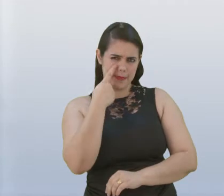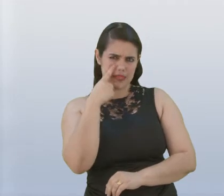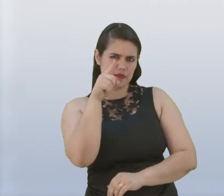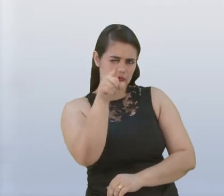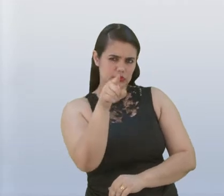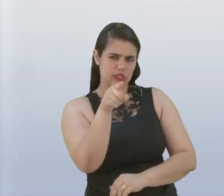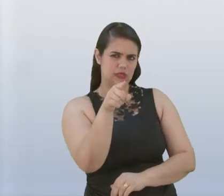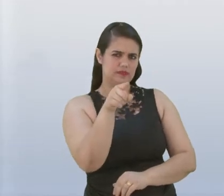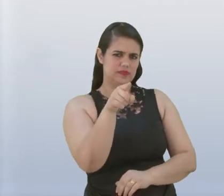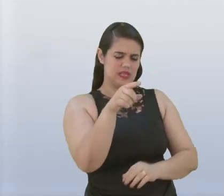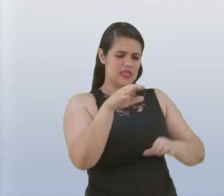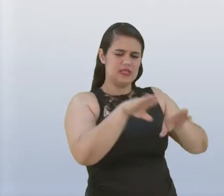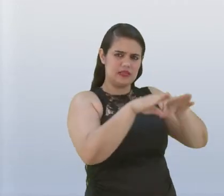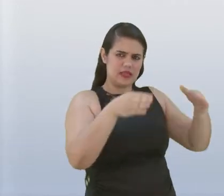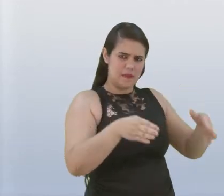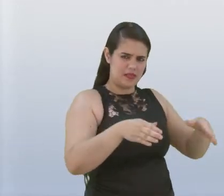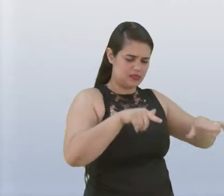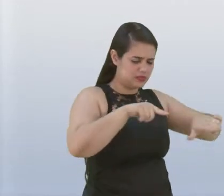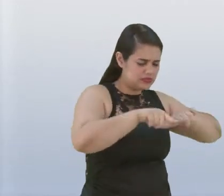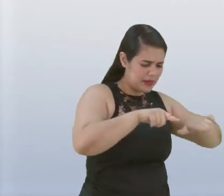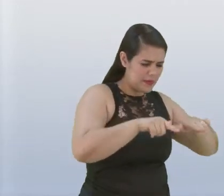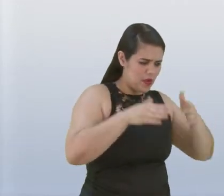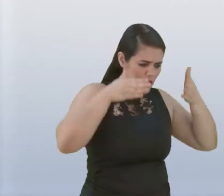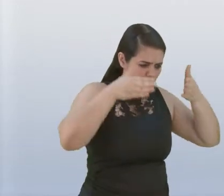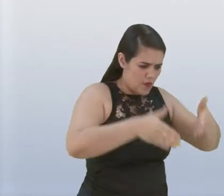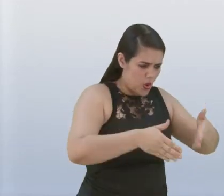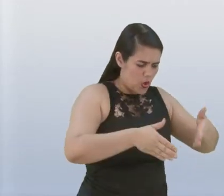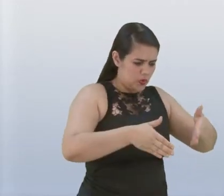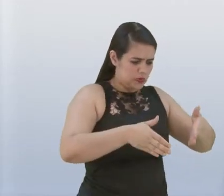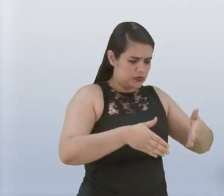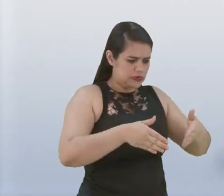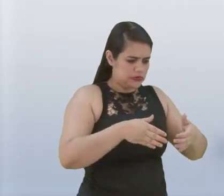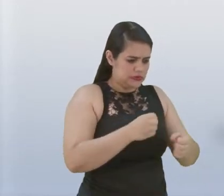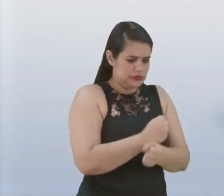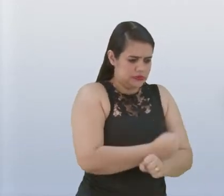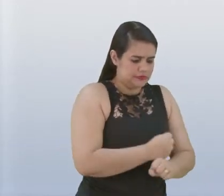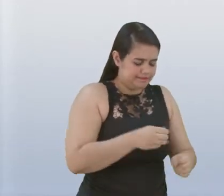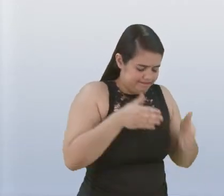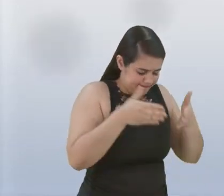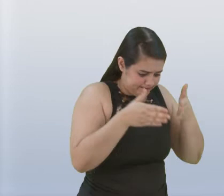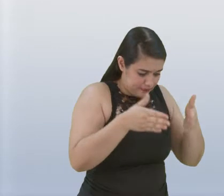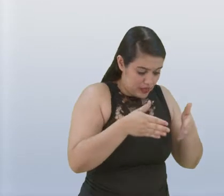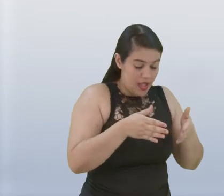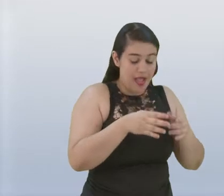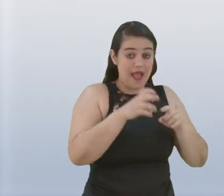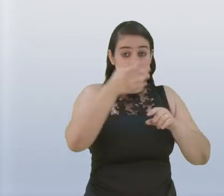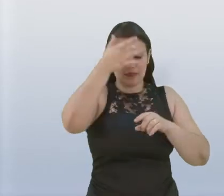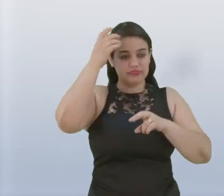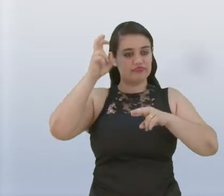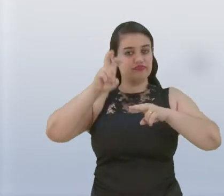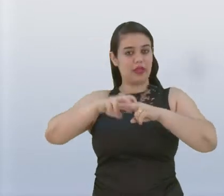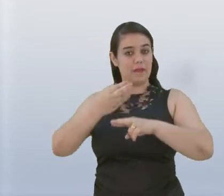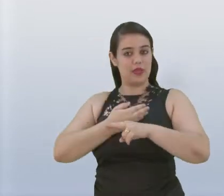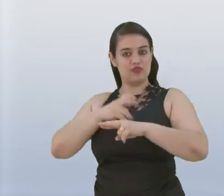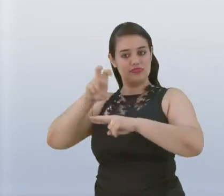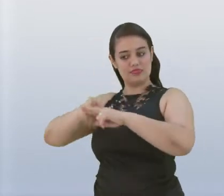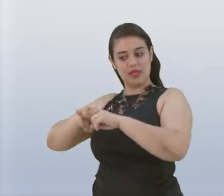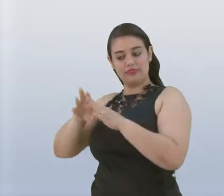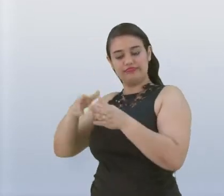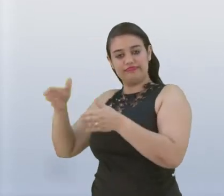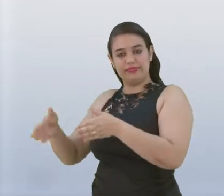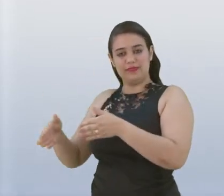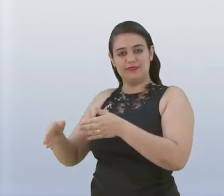Imagine a seguinte situação: você está tentando se concentrar em um trabalho urgente, quando de repente o colega ao lado resolve ouvir a